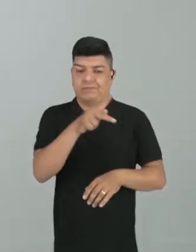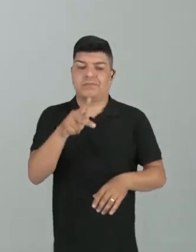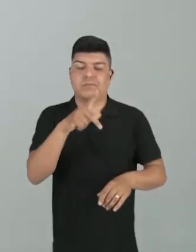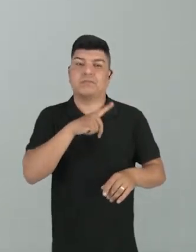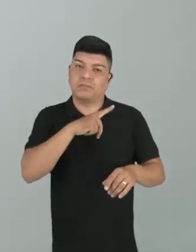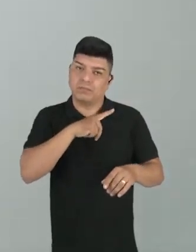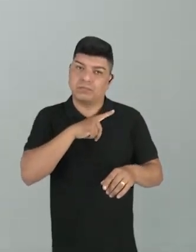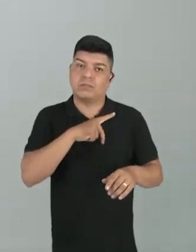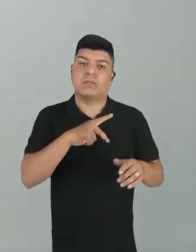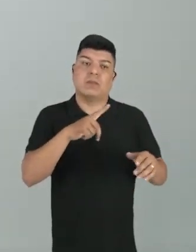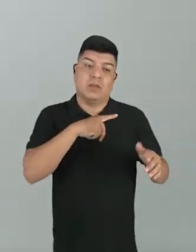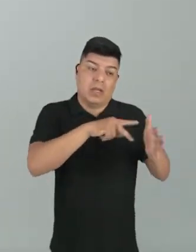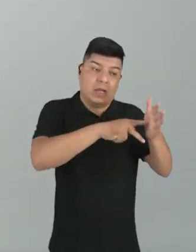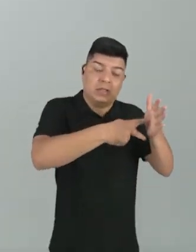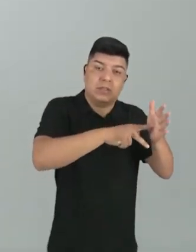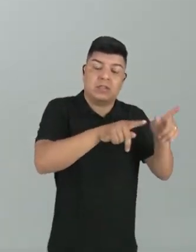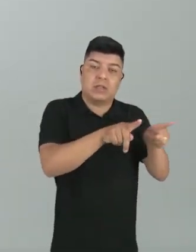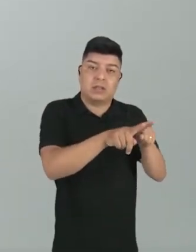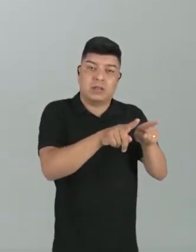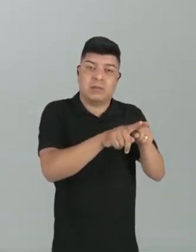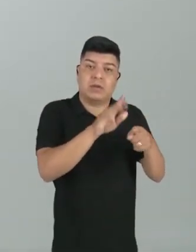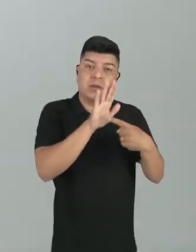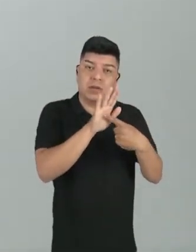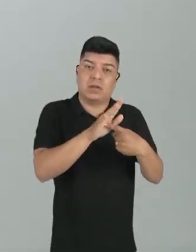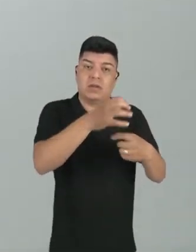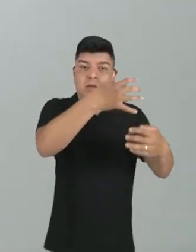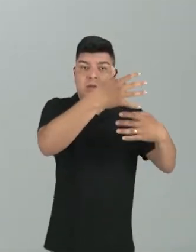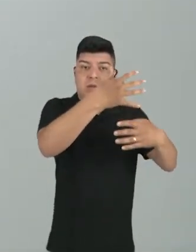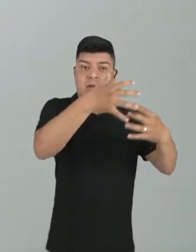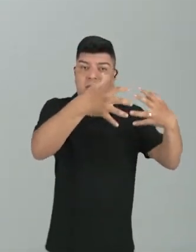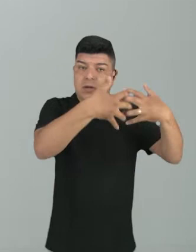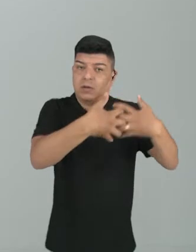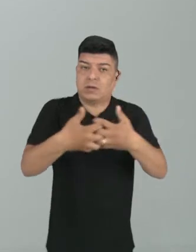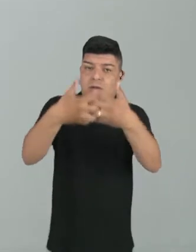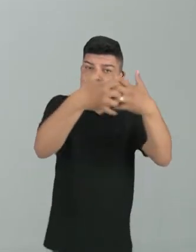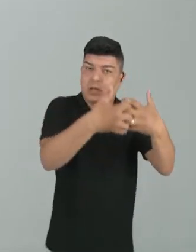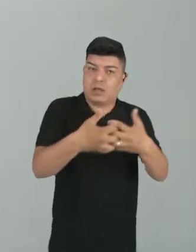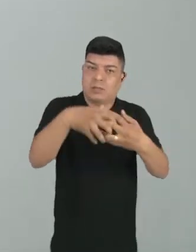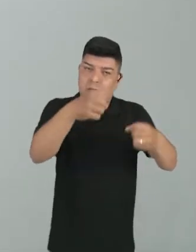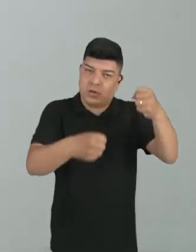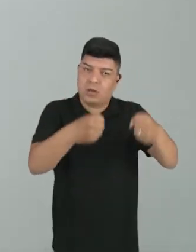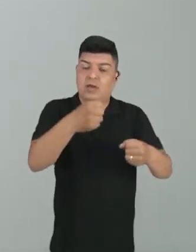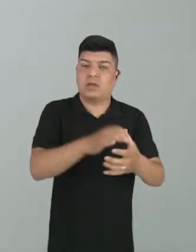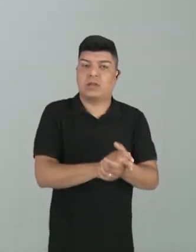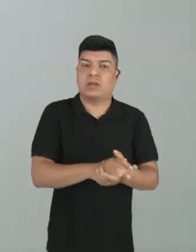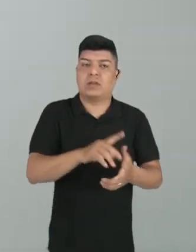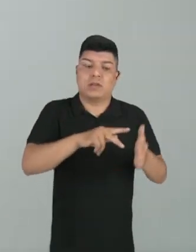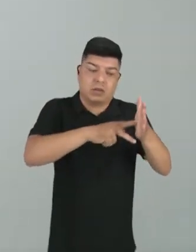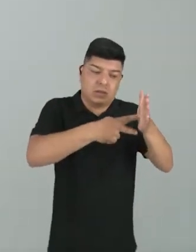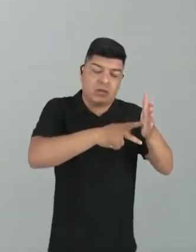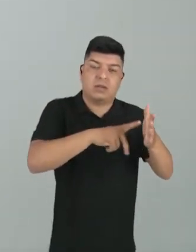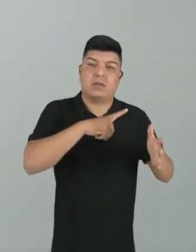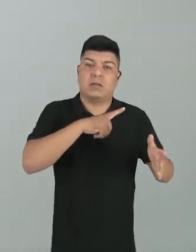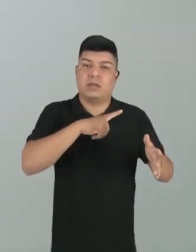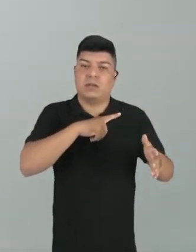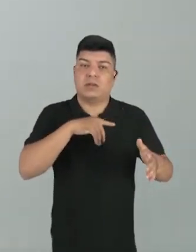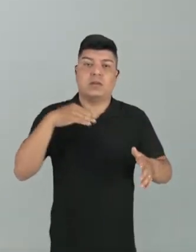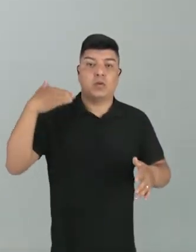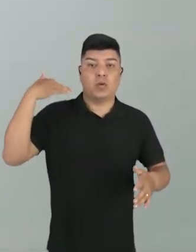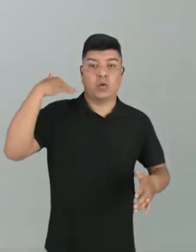professores, que há sindicato que representa caminhoneiros, que há sindicato que representa, por exemplo, os